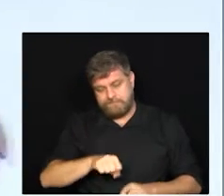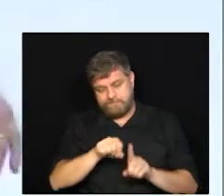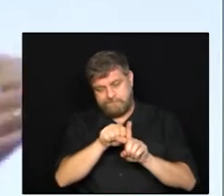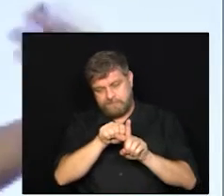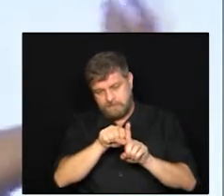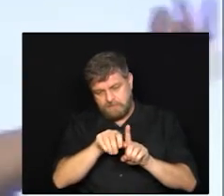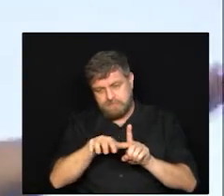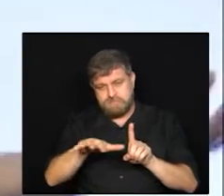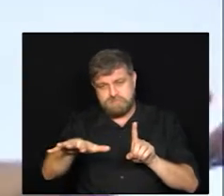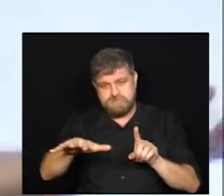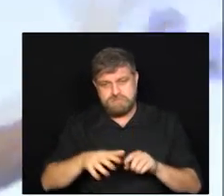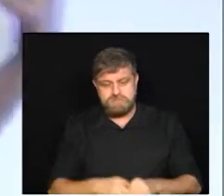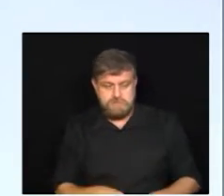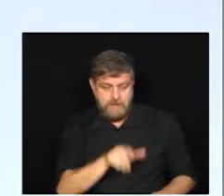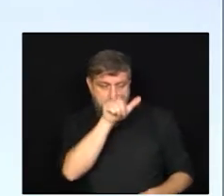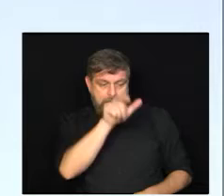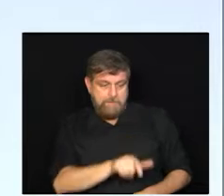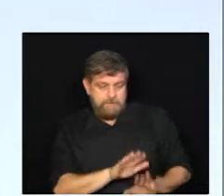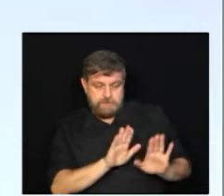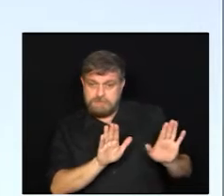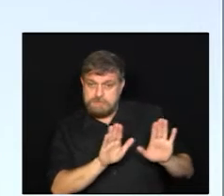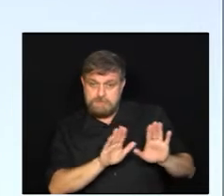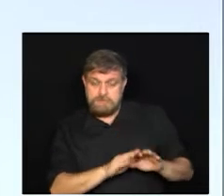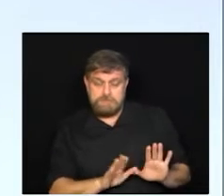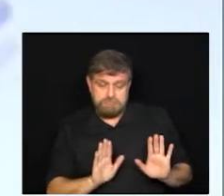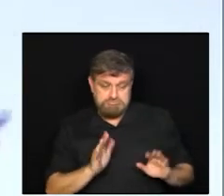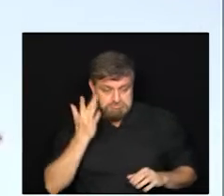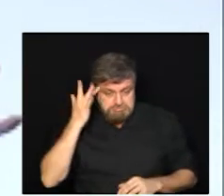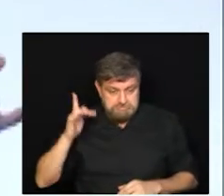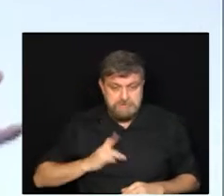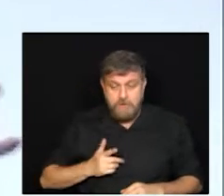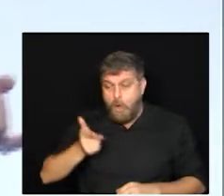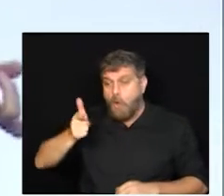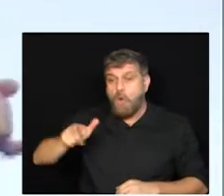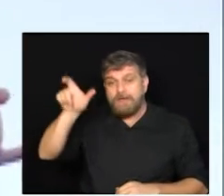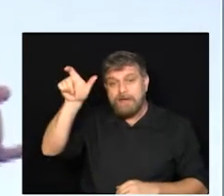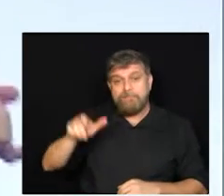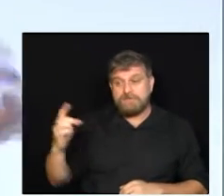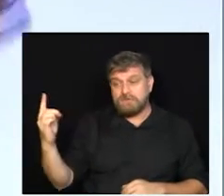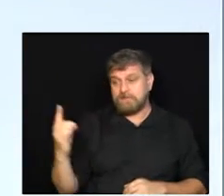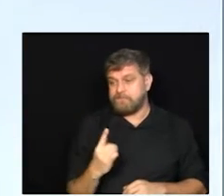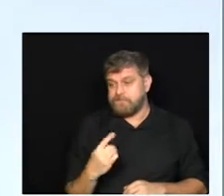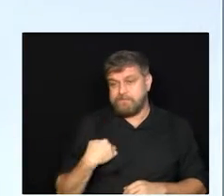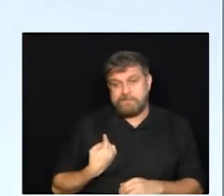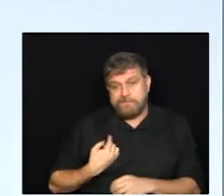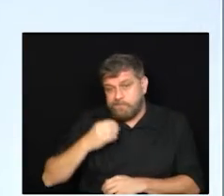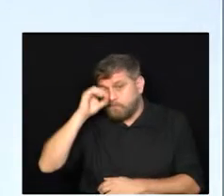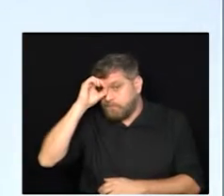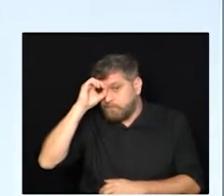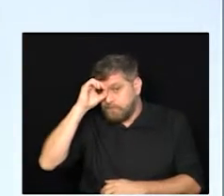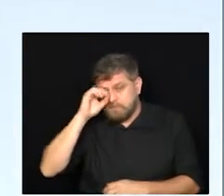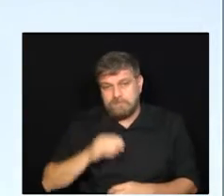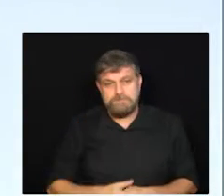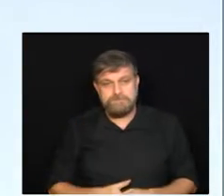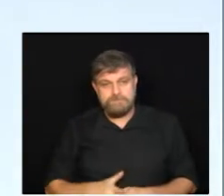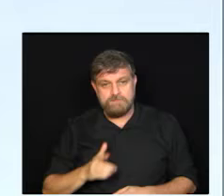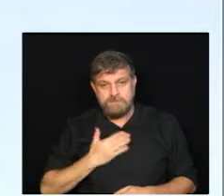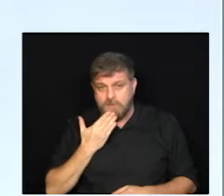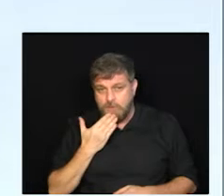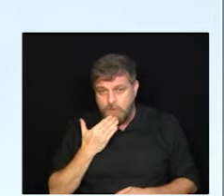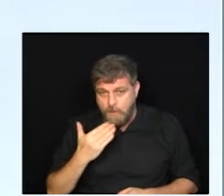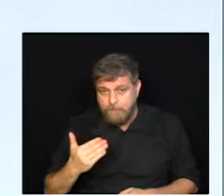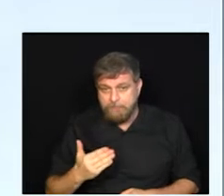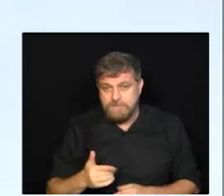transmissão. Talvez não por essa pessoa, mas por outra que tenha vindo e a gente não tomou conhecimento. Então, eu pedi